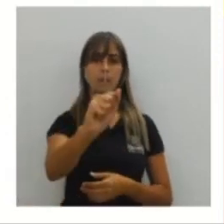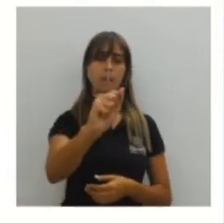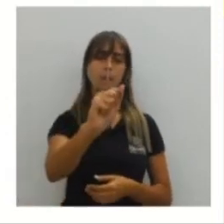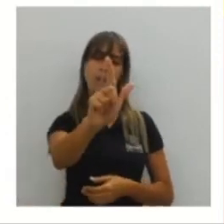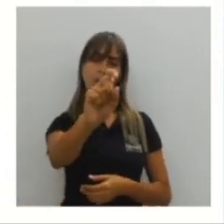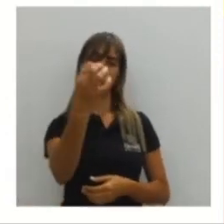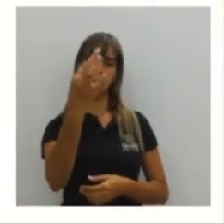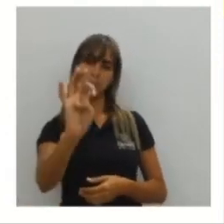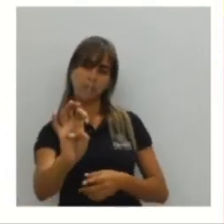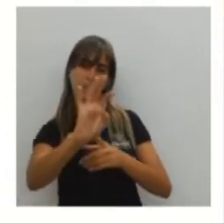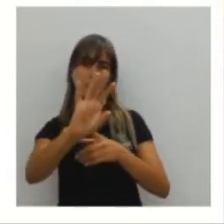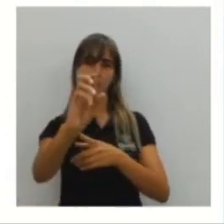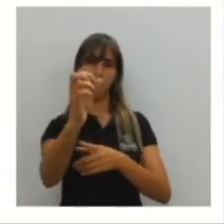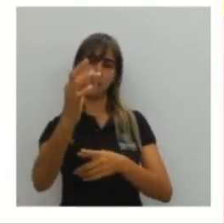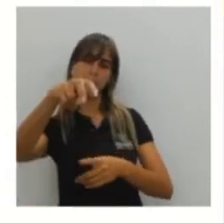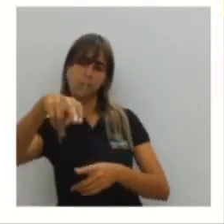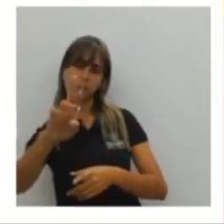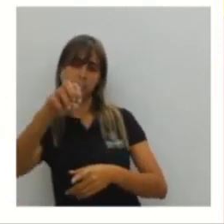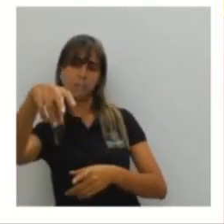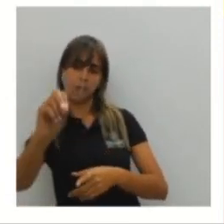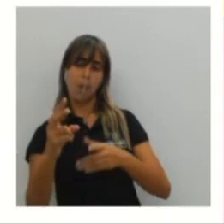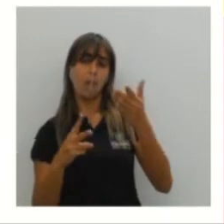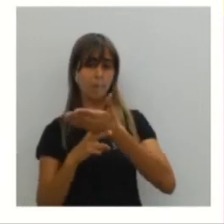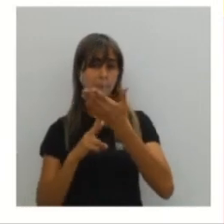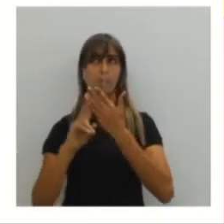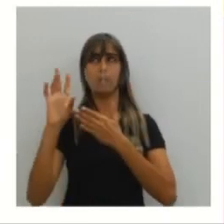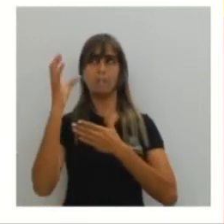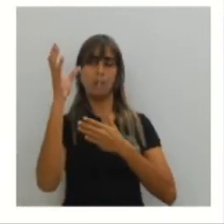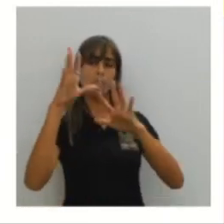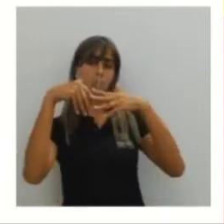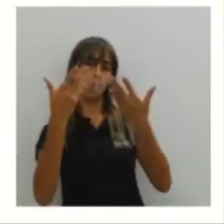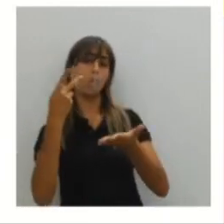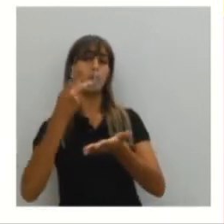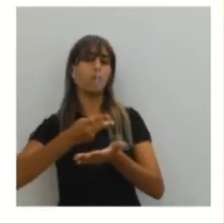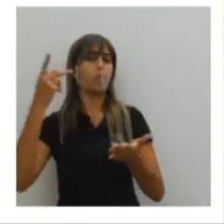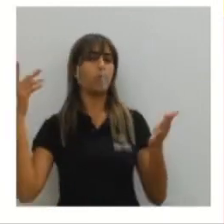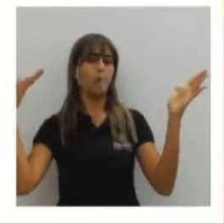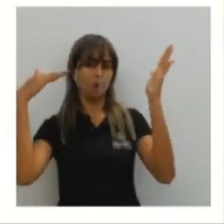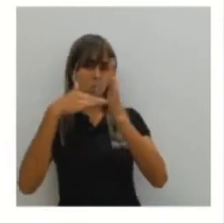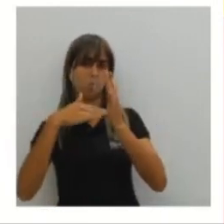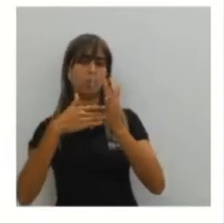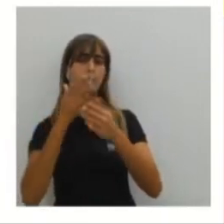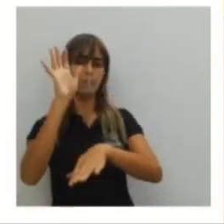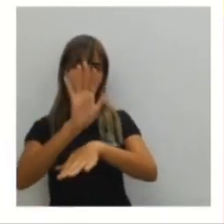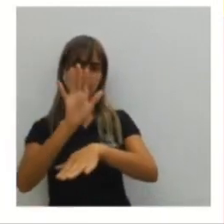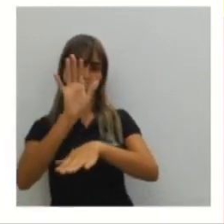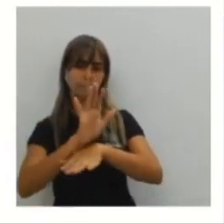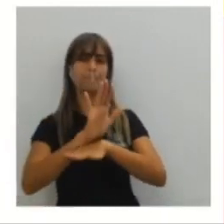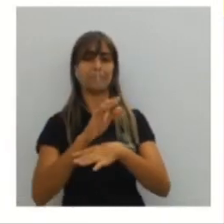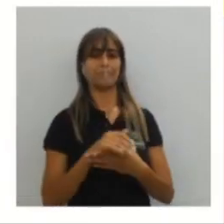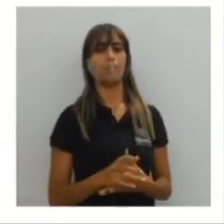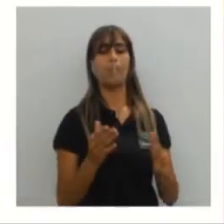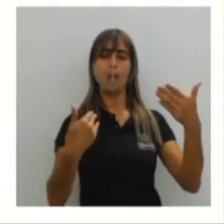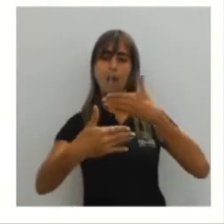afternoon. Last afternoon é um advérbio de tempo que está indicando quando a ação ocorreu, que foi na última tarde. A próxima frase, a gente